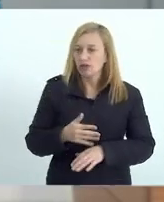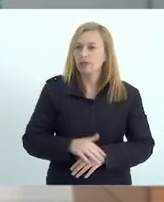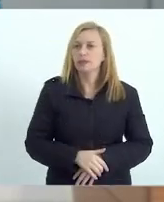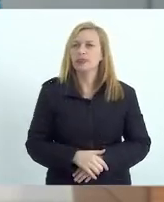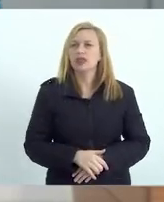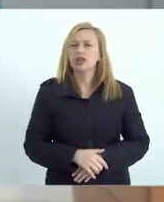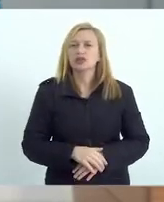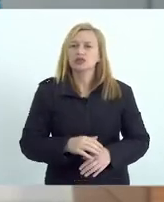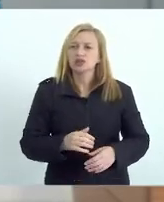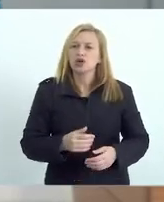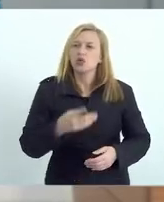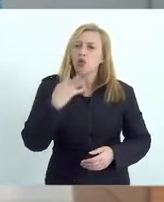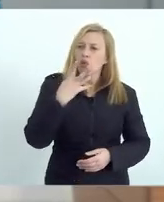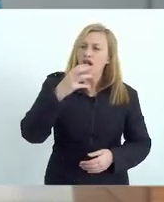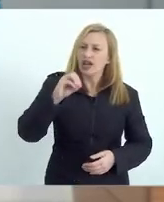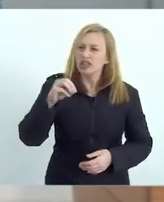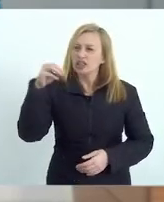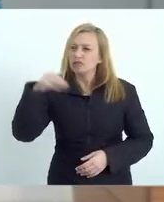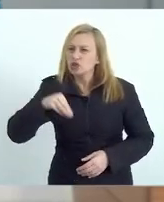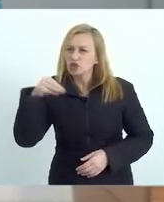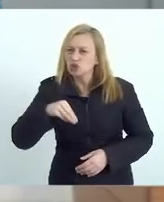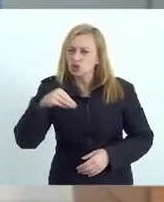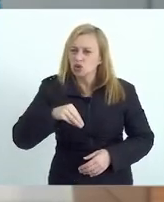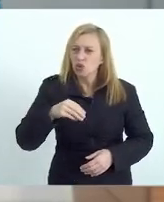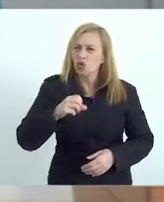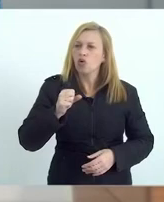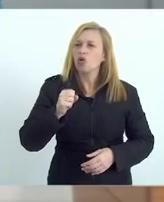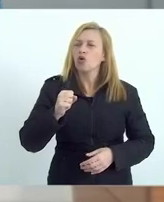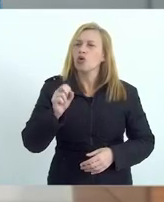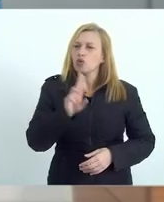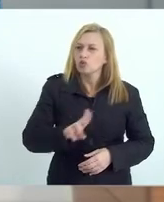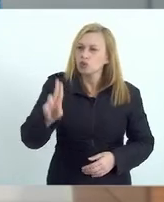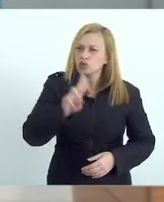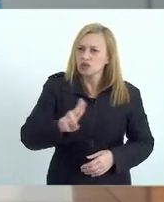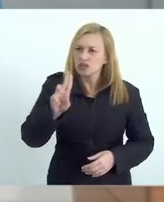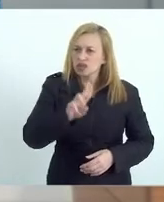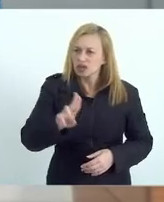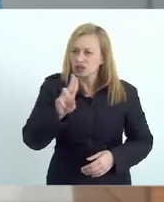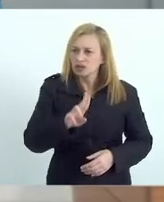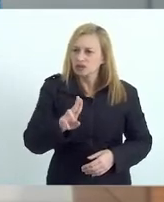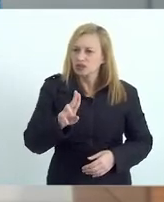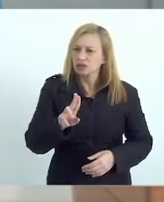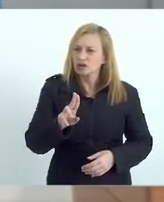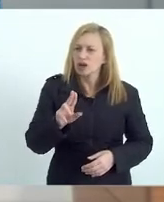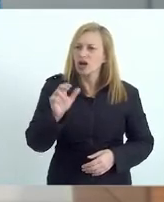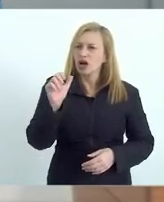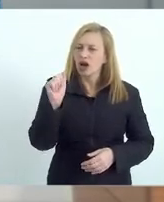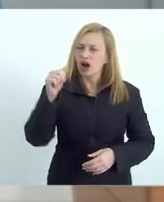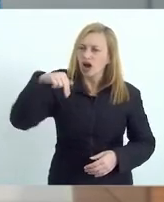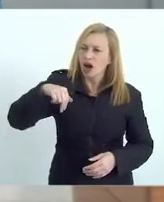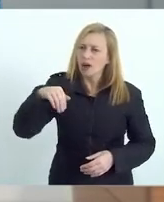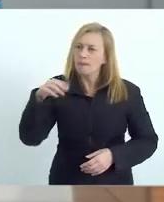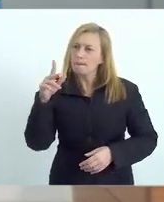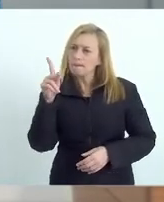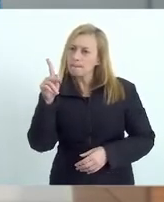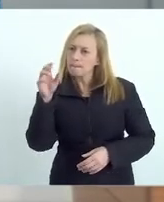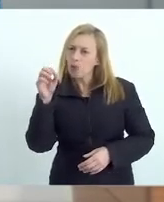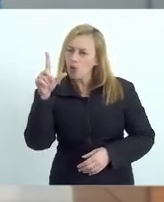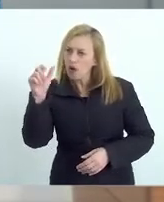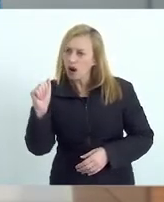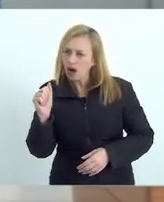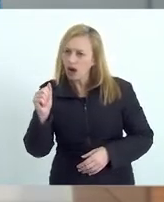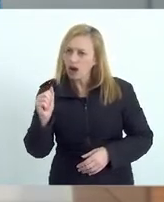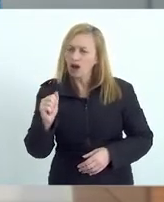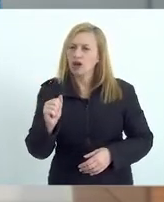tentamos durante 40 minutos usamos 10 ampolas de adrenalina de 5ml desfibrilador e o